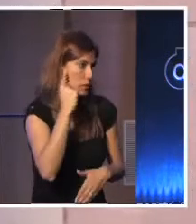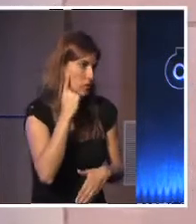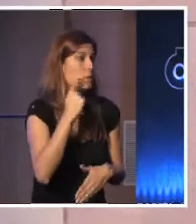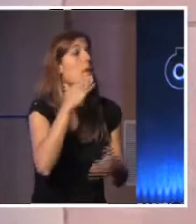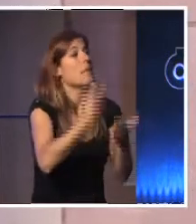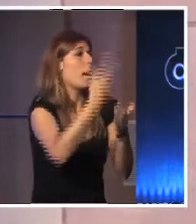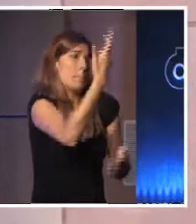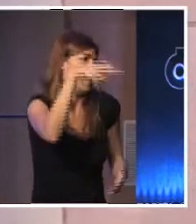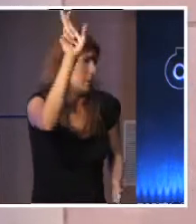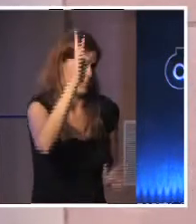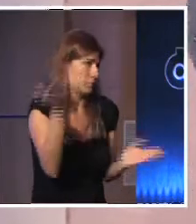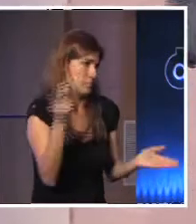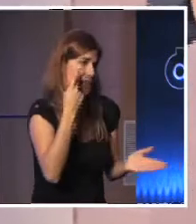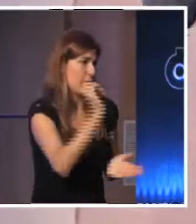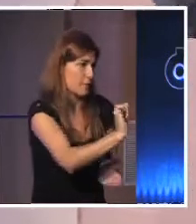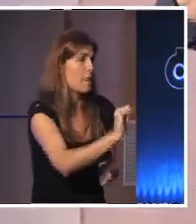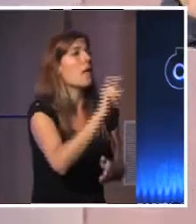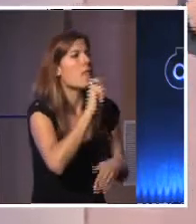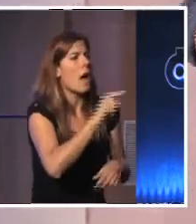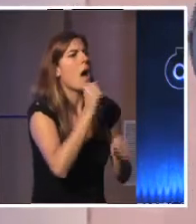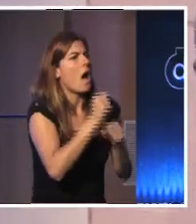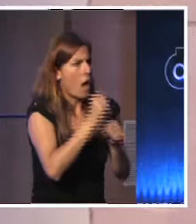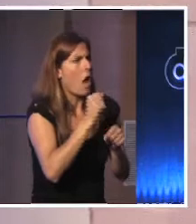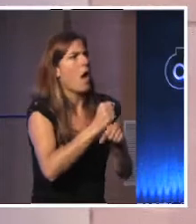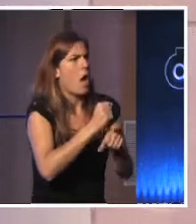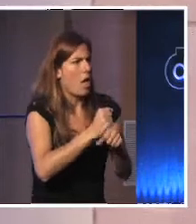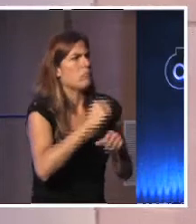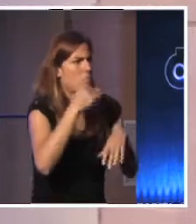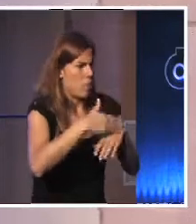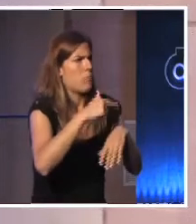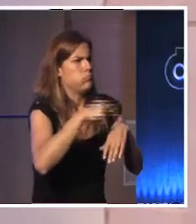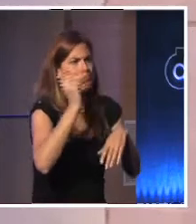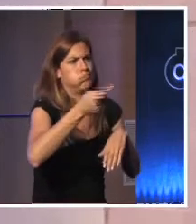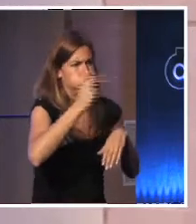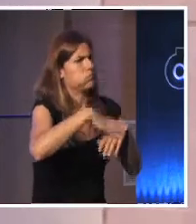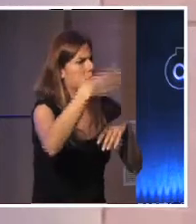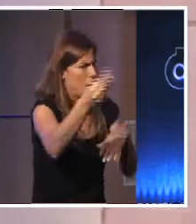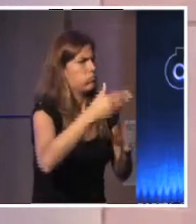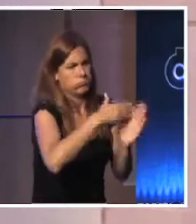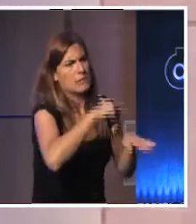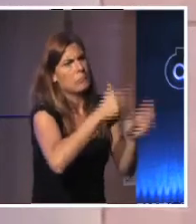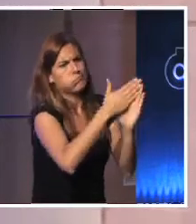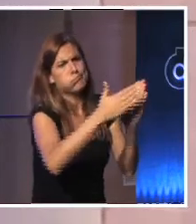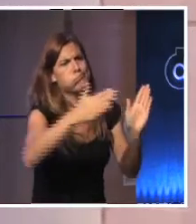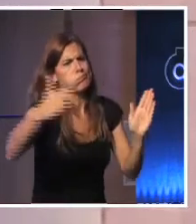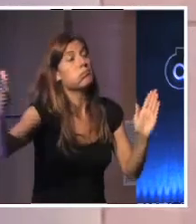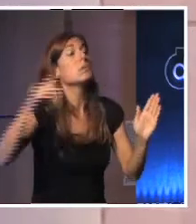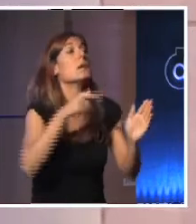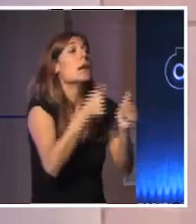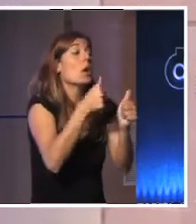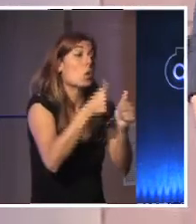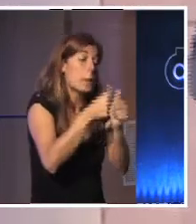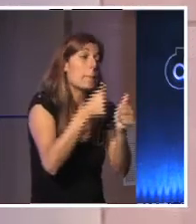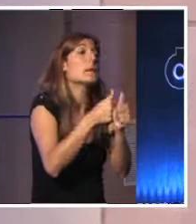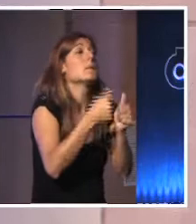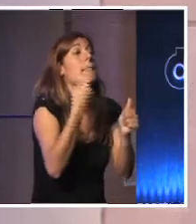para toda a vida. Eles podem trabalhar até muito tarde, muito tarde. E o acompanhamento deve